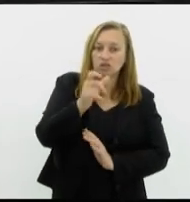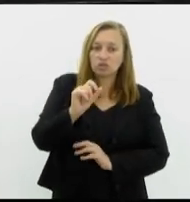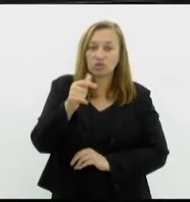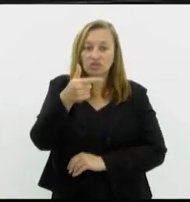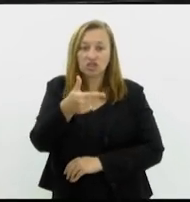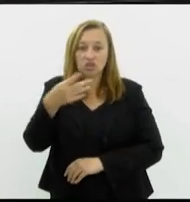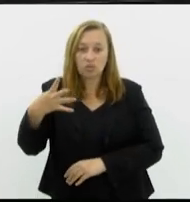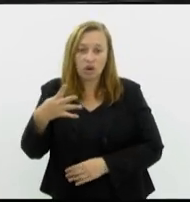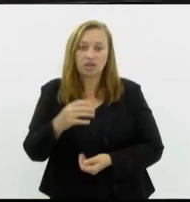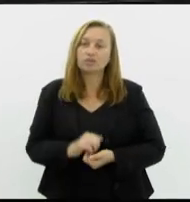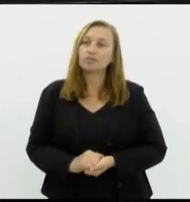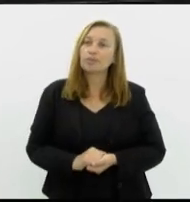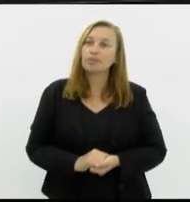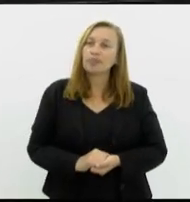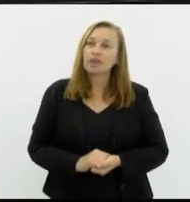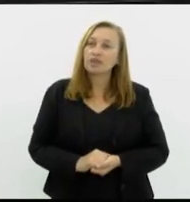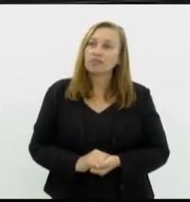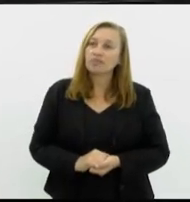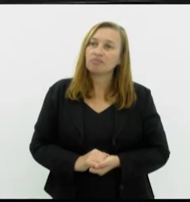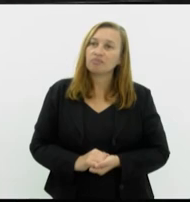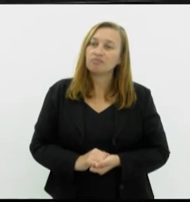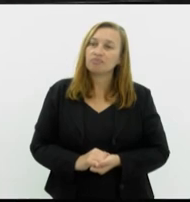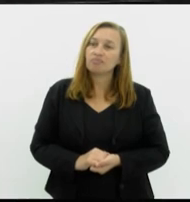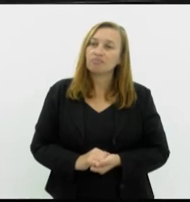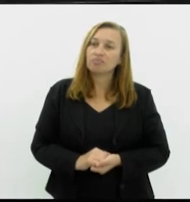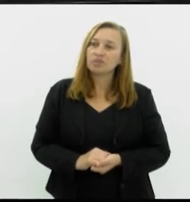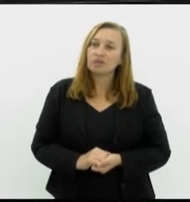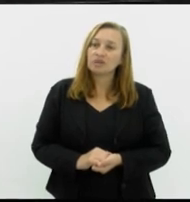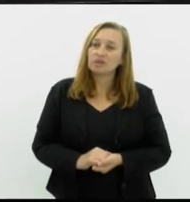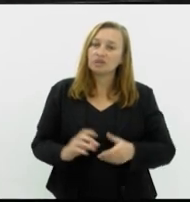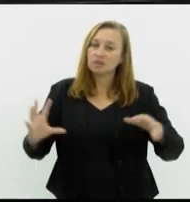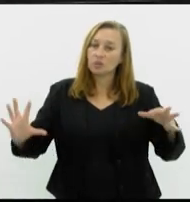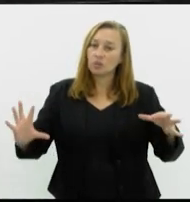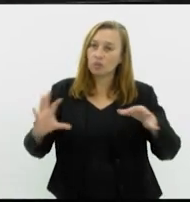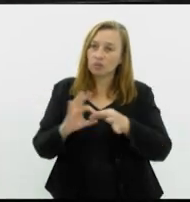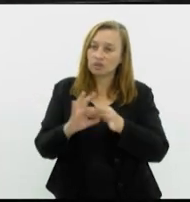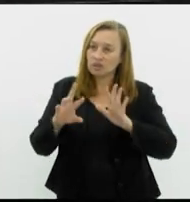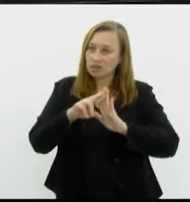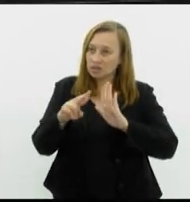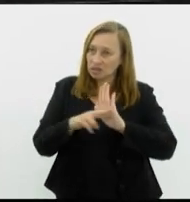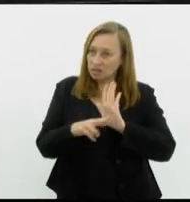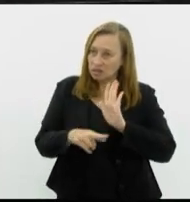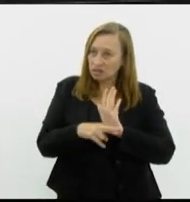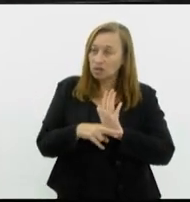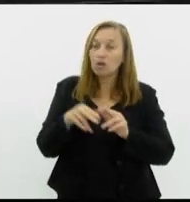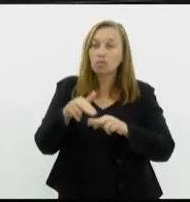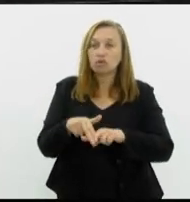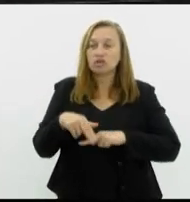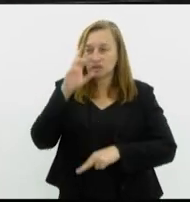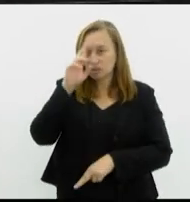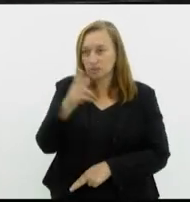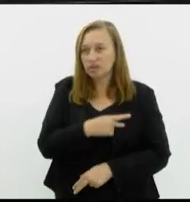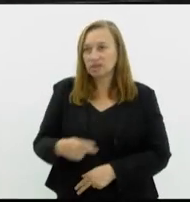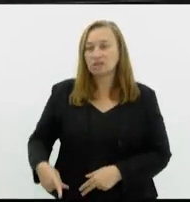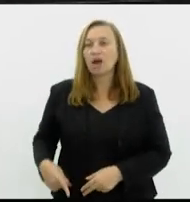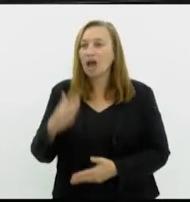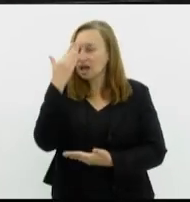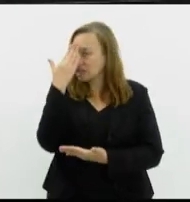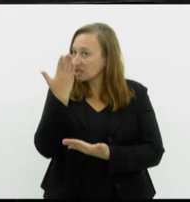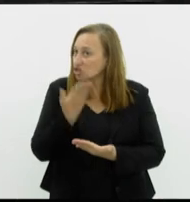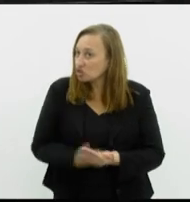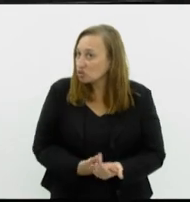2024. Consonância nas suas diretrizes. Por isso, senhor presidente,